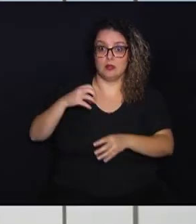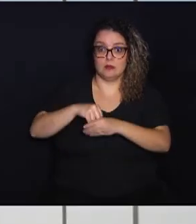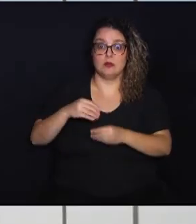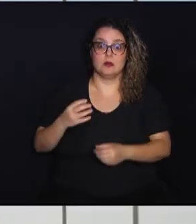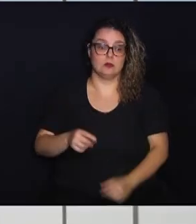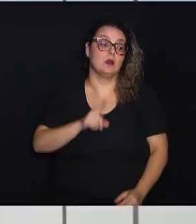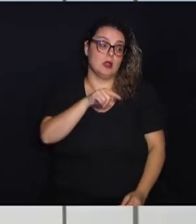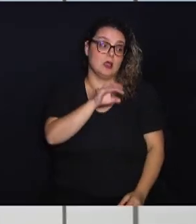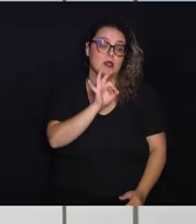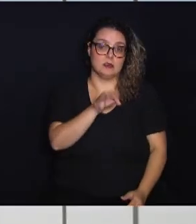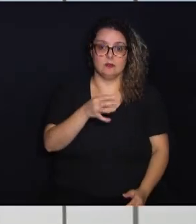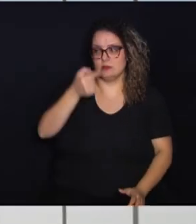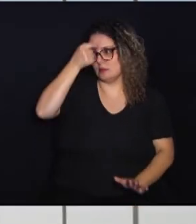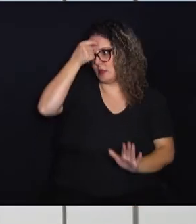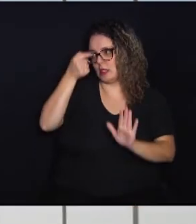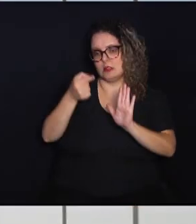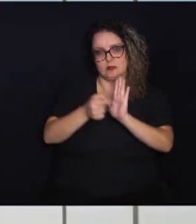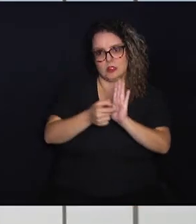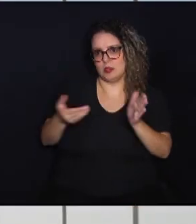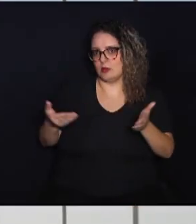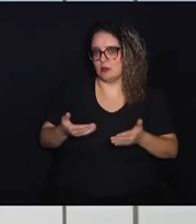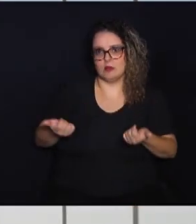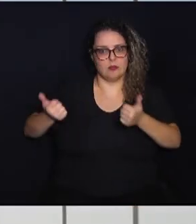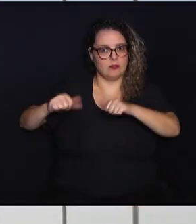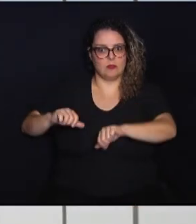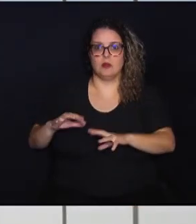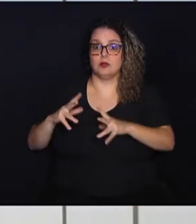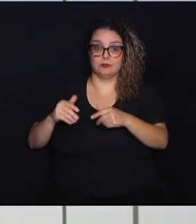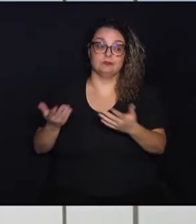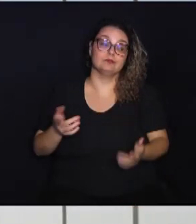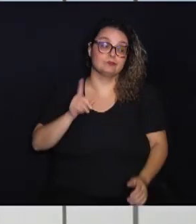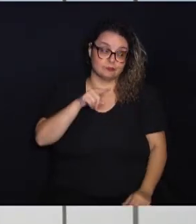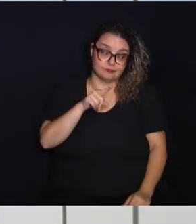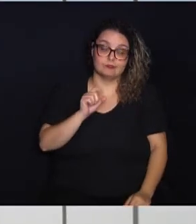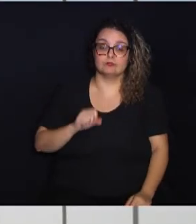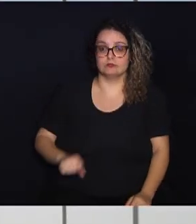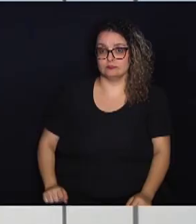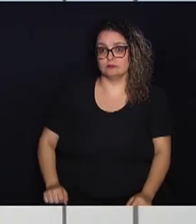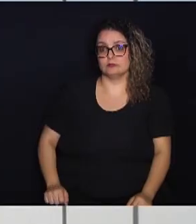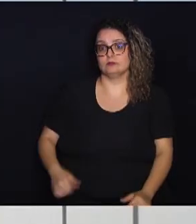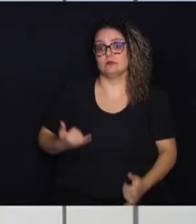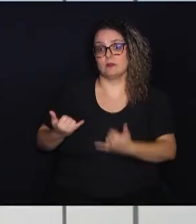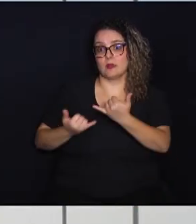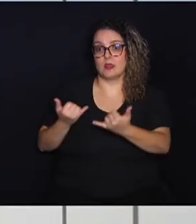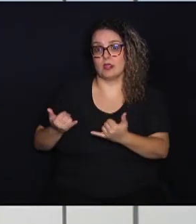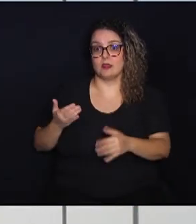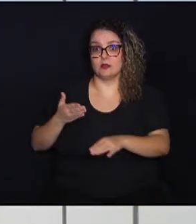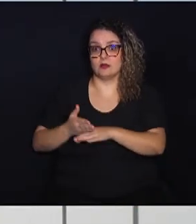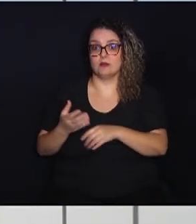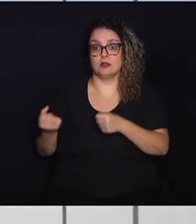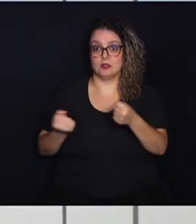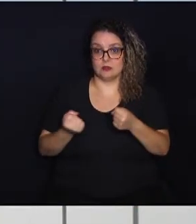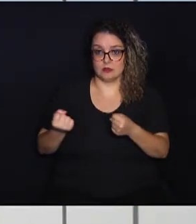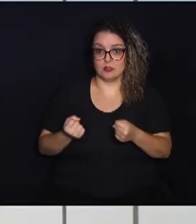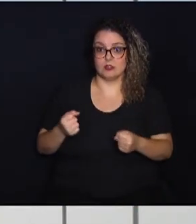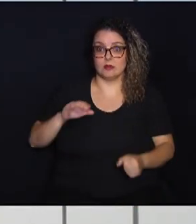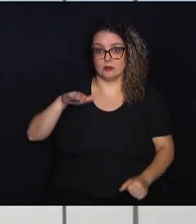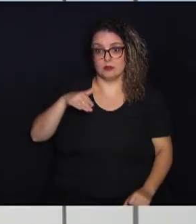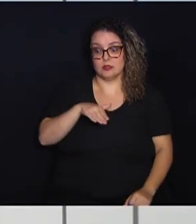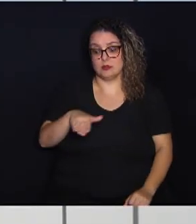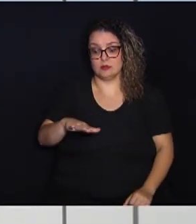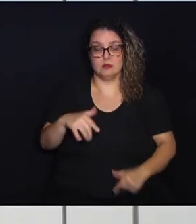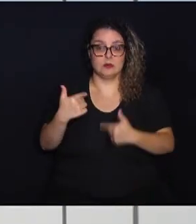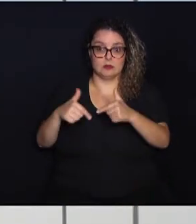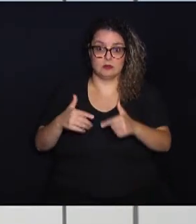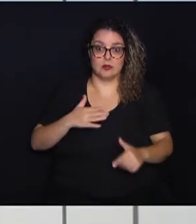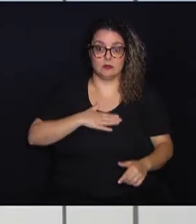Exatamente. Mas a inteligência artificial agora piorou tudo, né? Eu até brinco que eu entro para o meu carro quando eu estou indo trabalhar, e